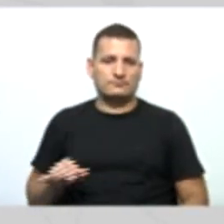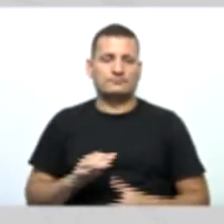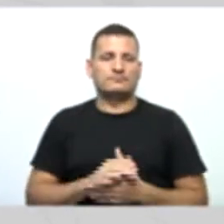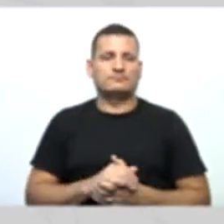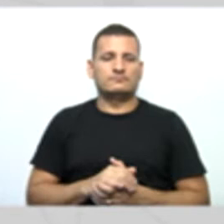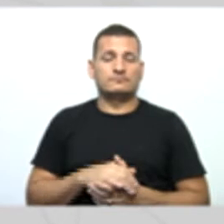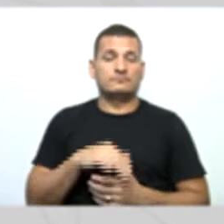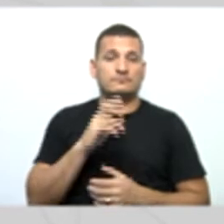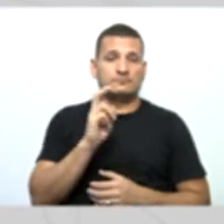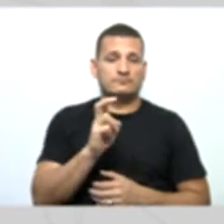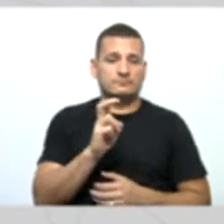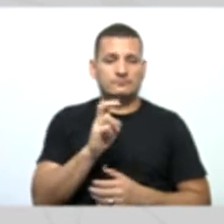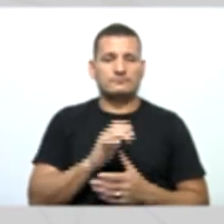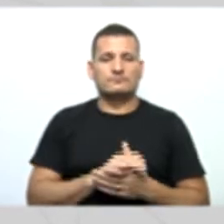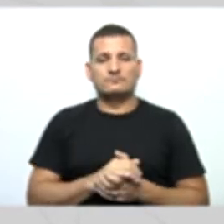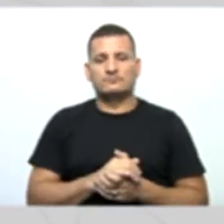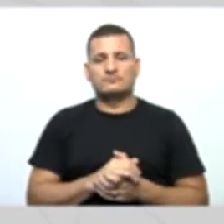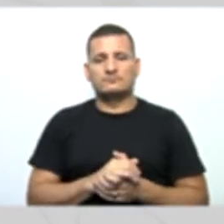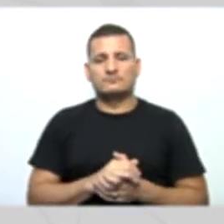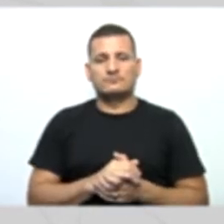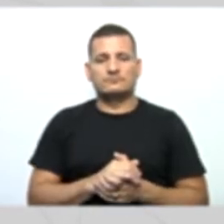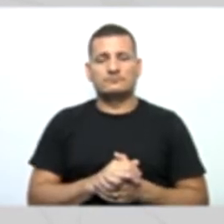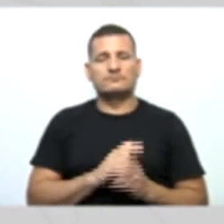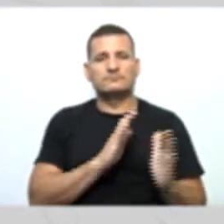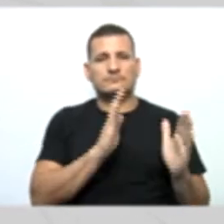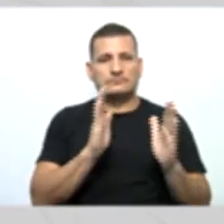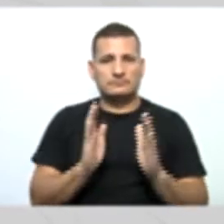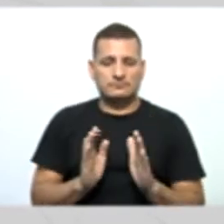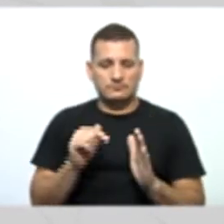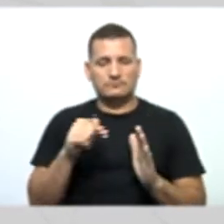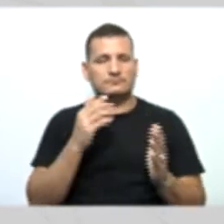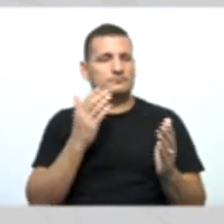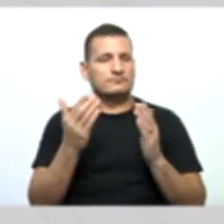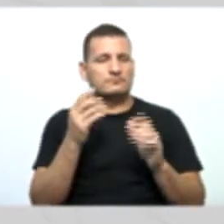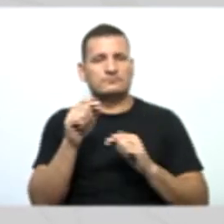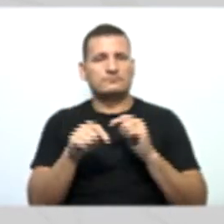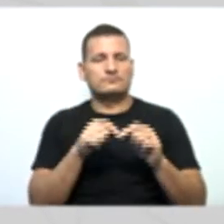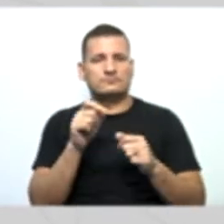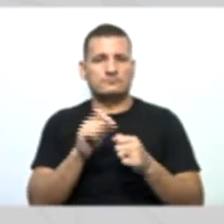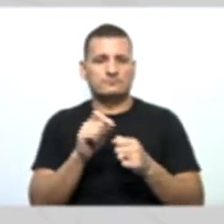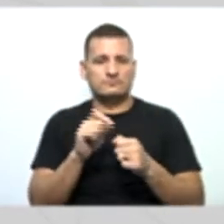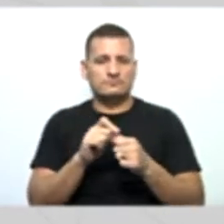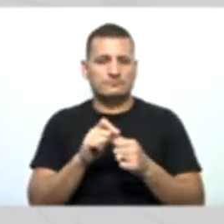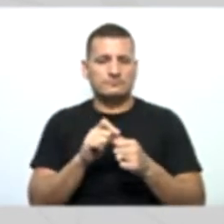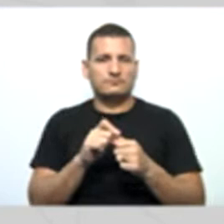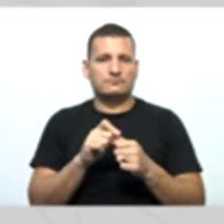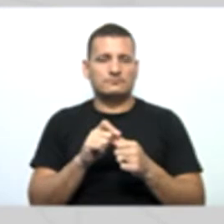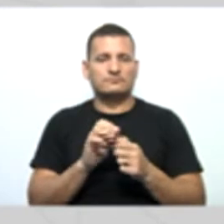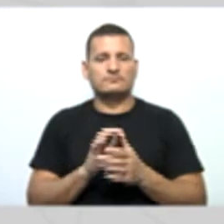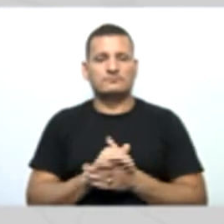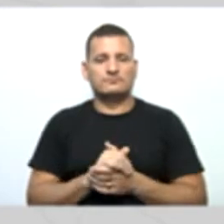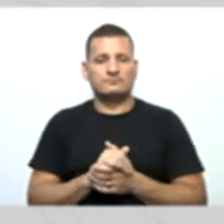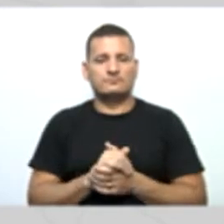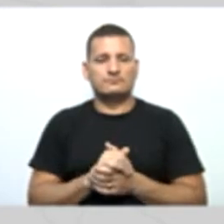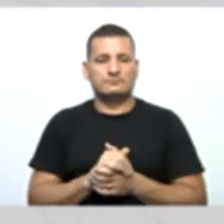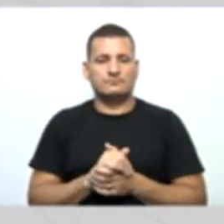5. O que é realizado na fase de análise durante o desenvolvimento de software?